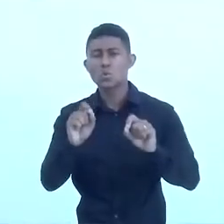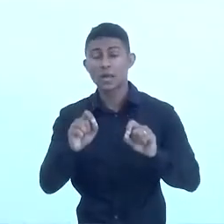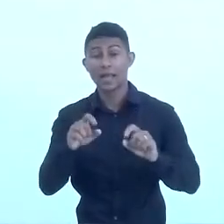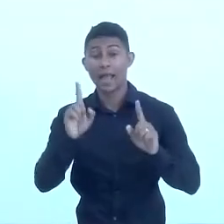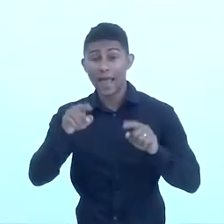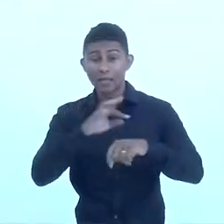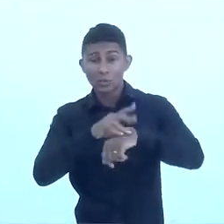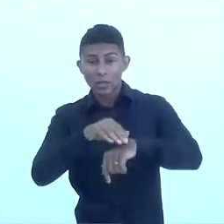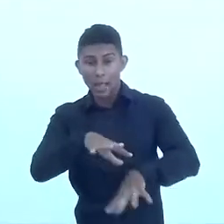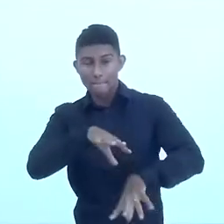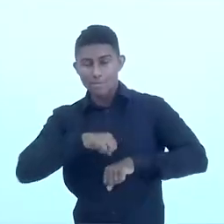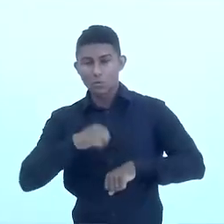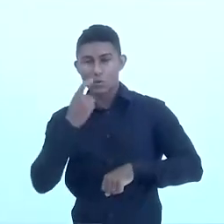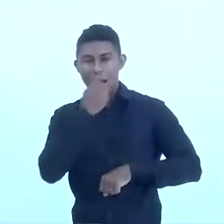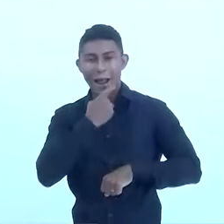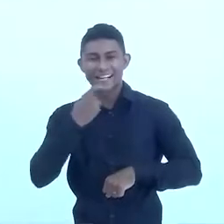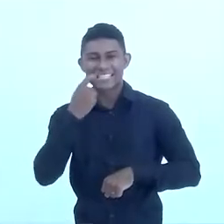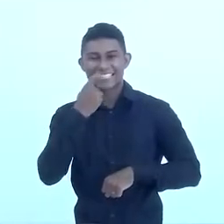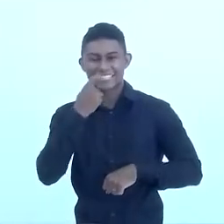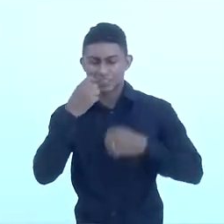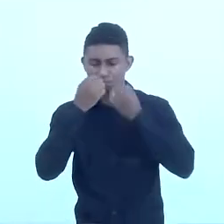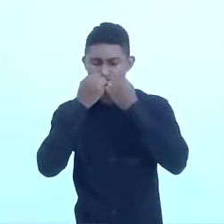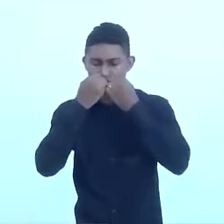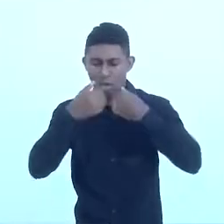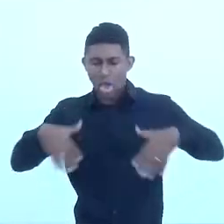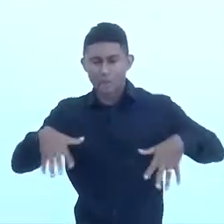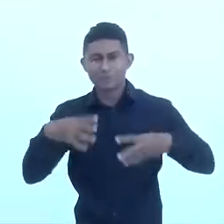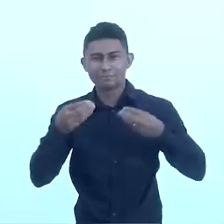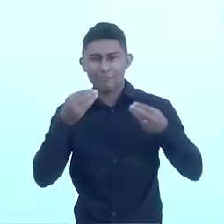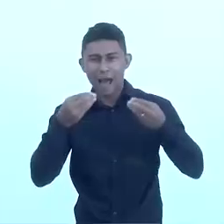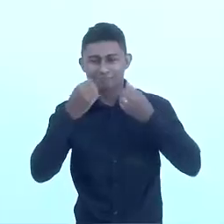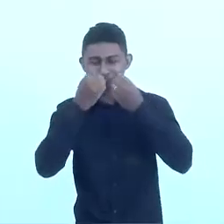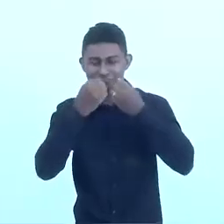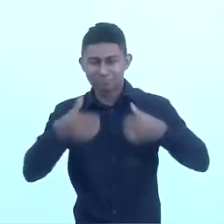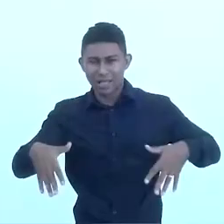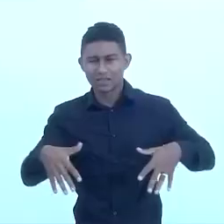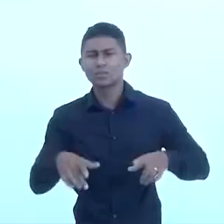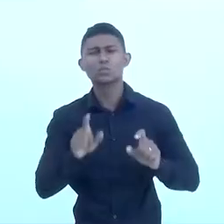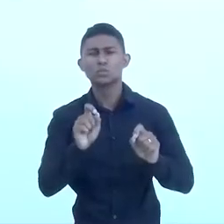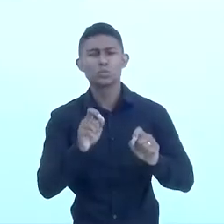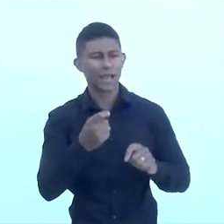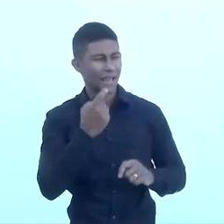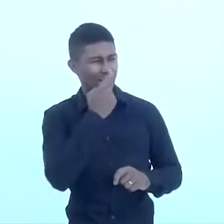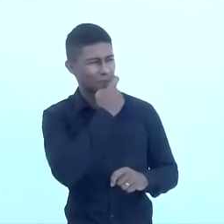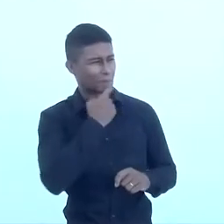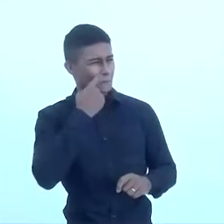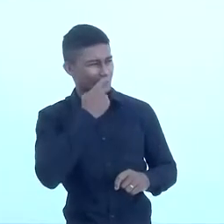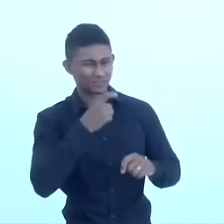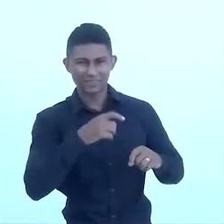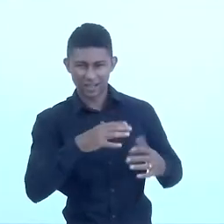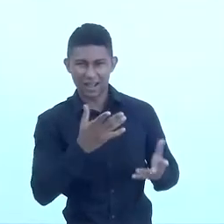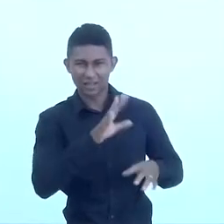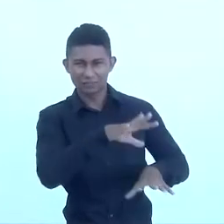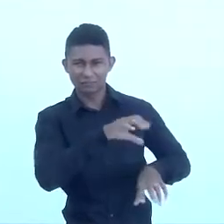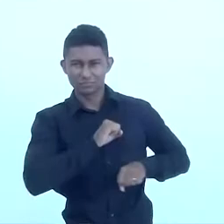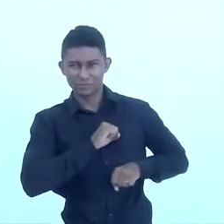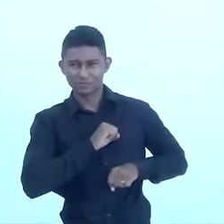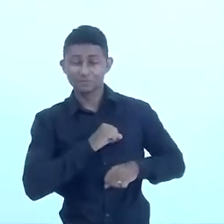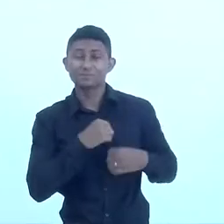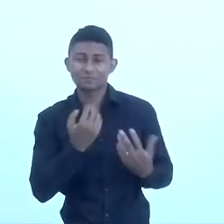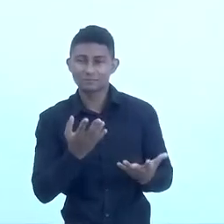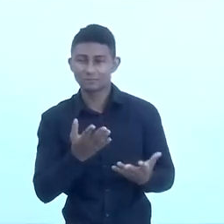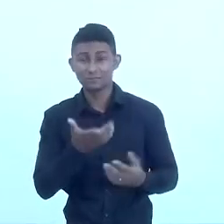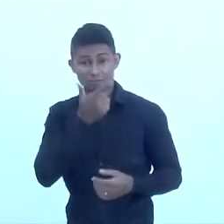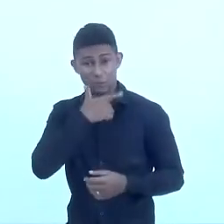eles amoleciam e caíam. E como isso aconteceu com meu pai? Tipo uma inflamação na gengiva? Alguma coisa. Como